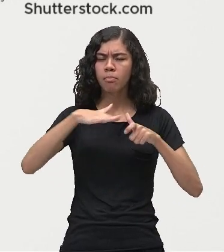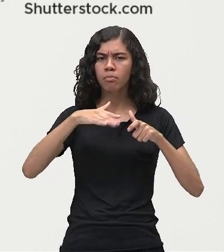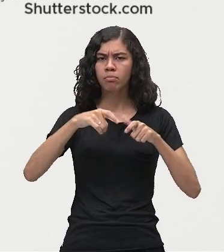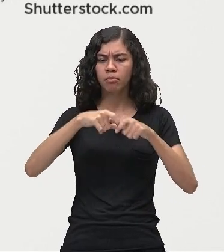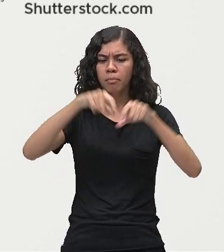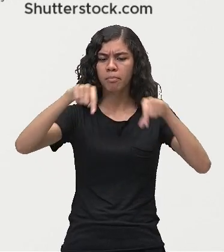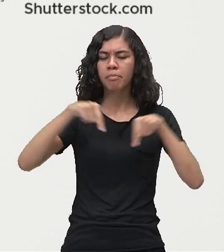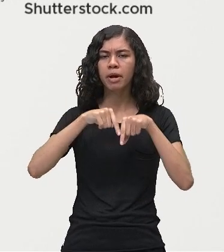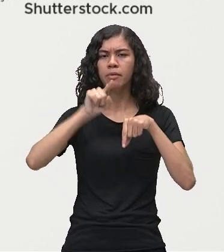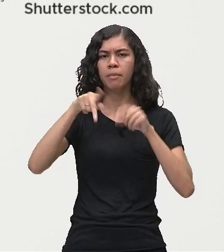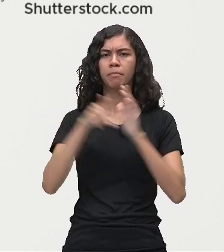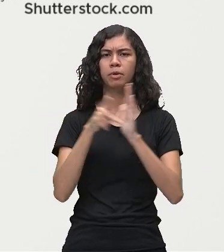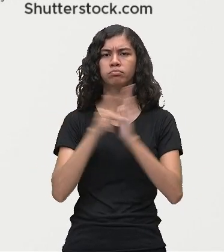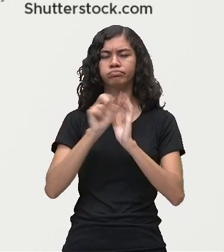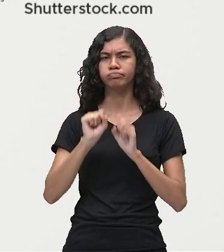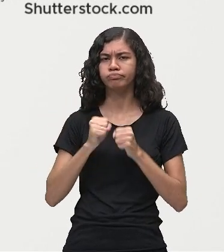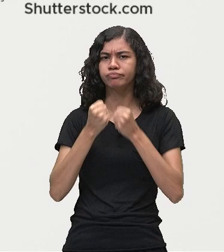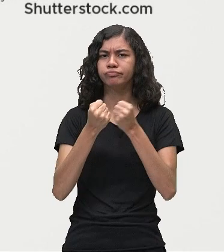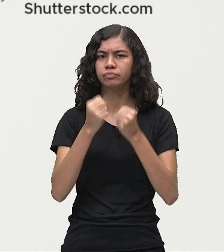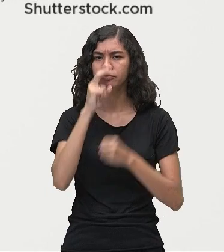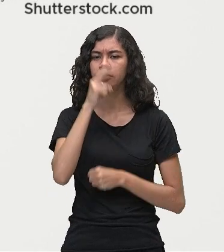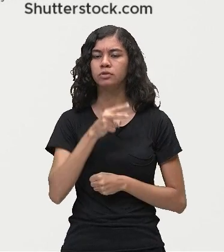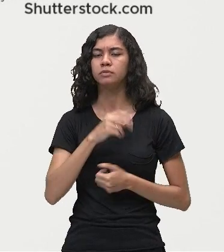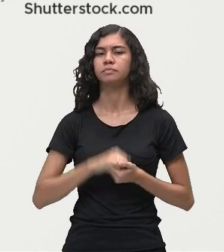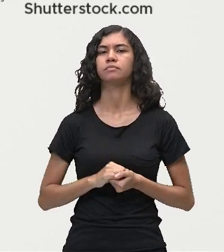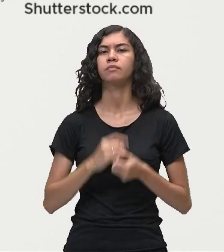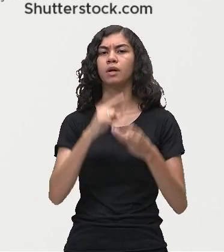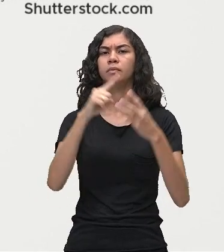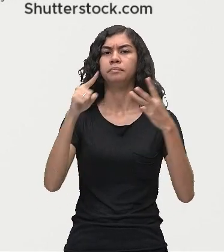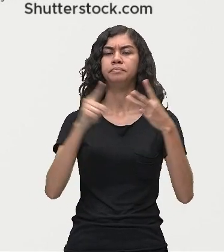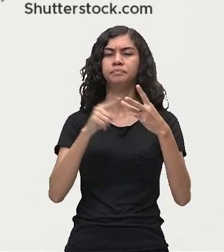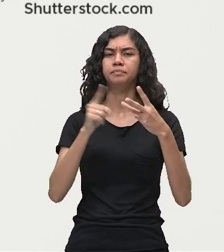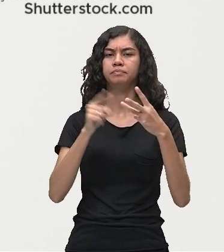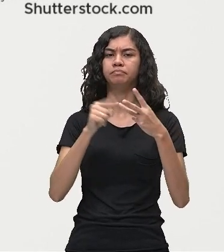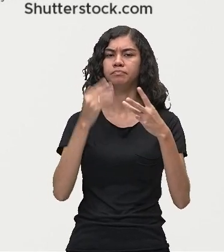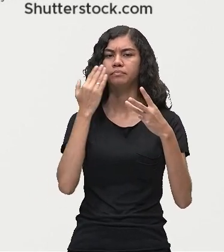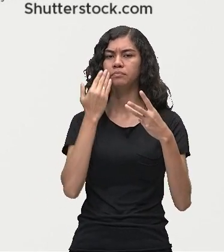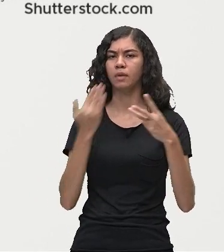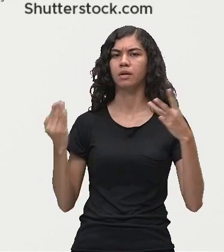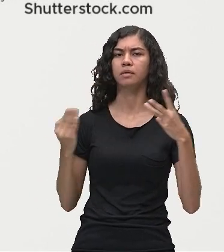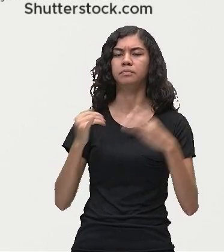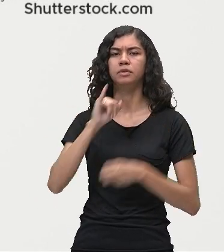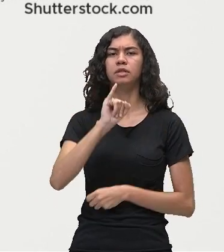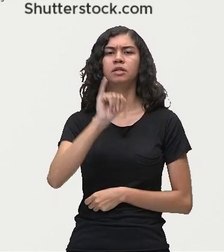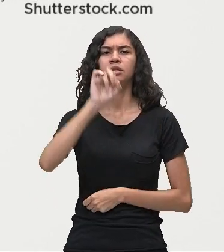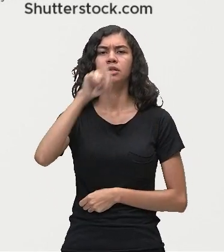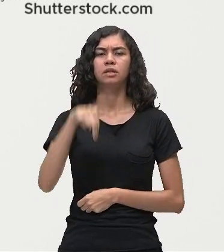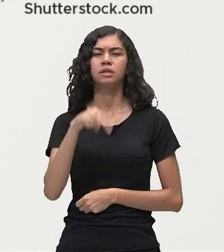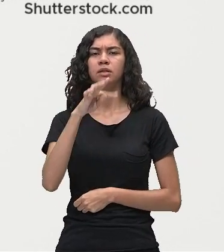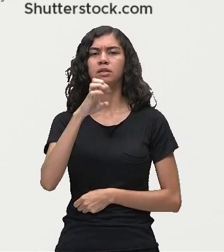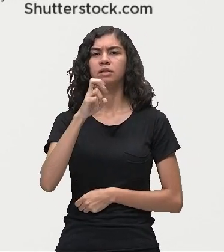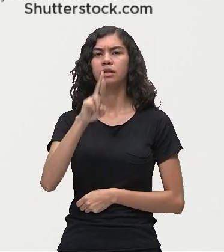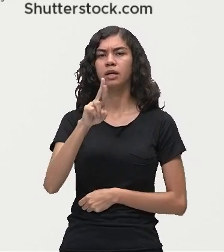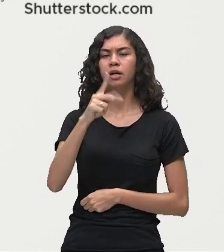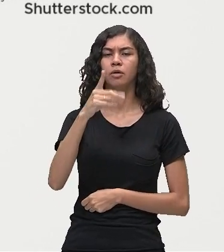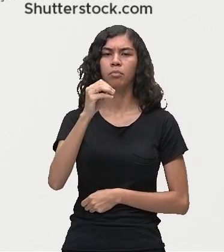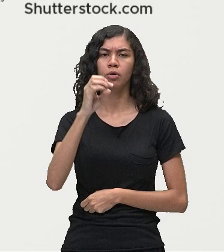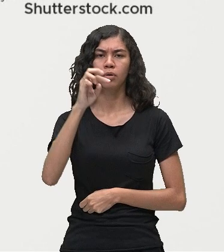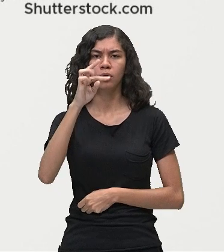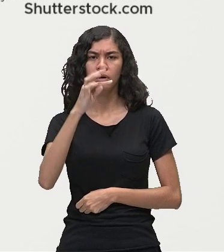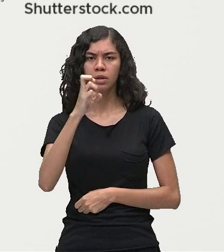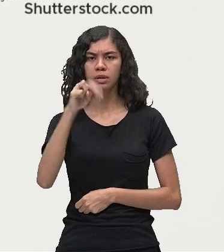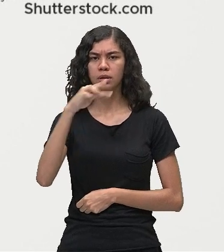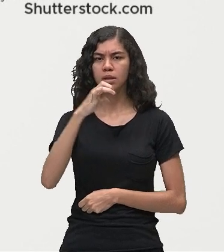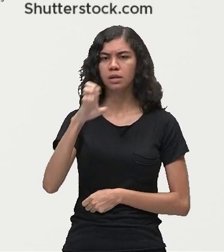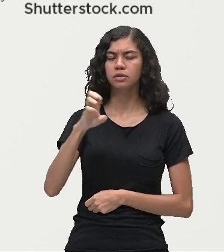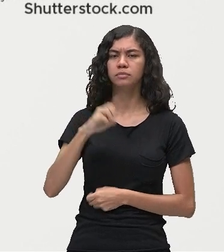E o outro tipo é a alavanca interpotente. Quem que vai estar no meio? A força de